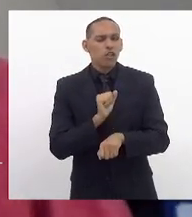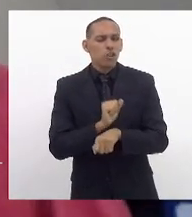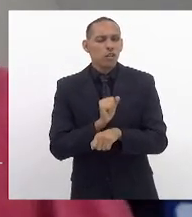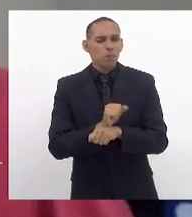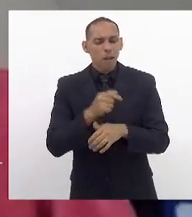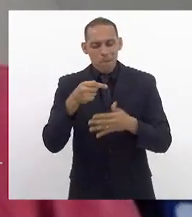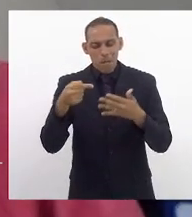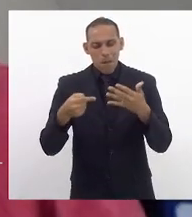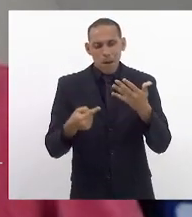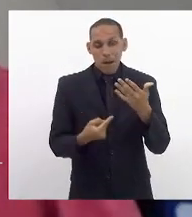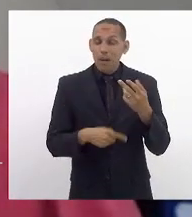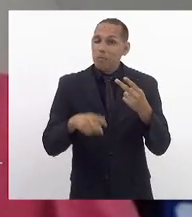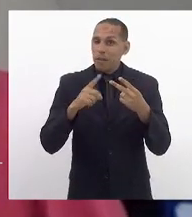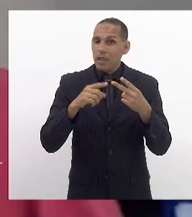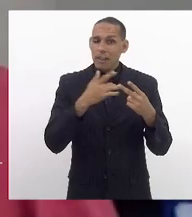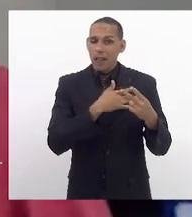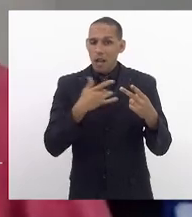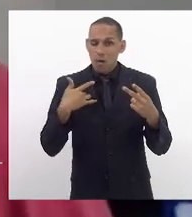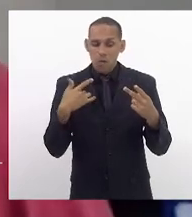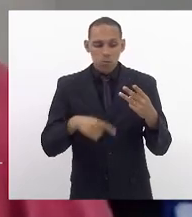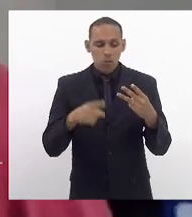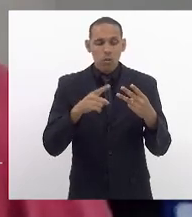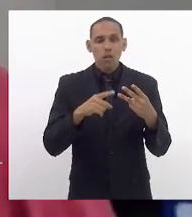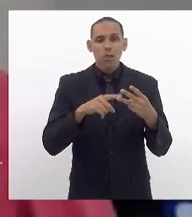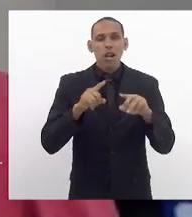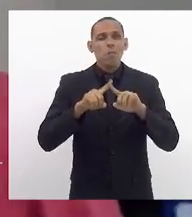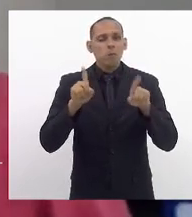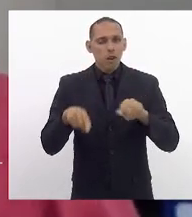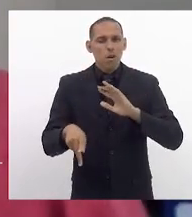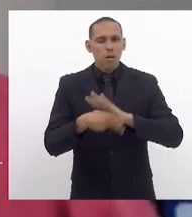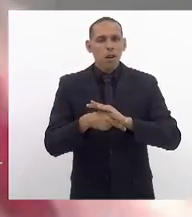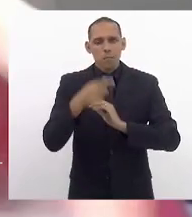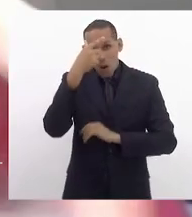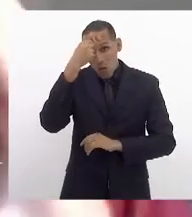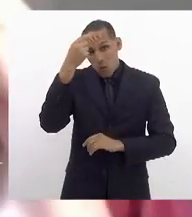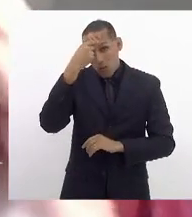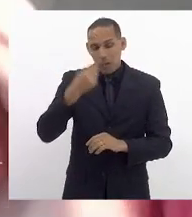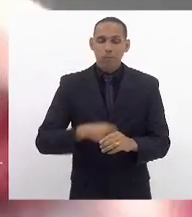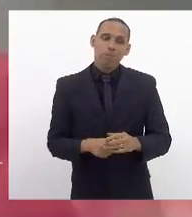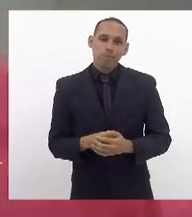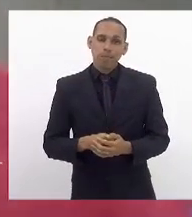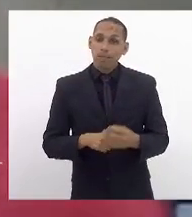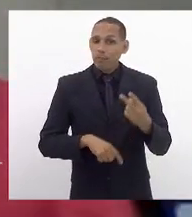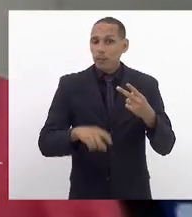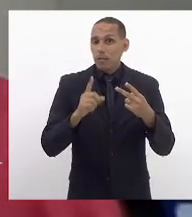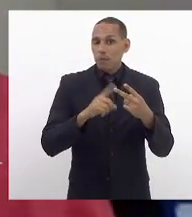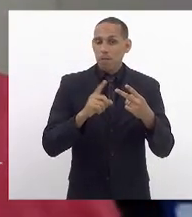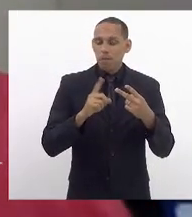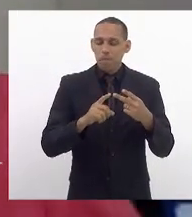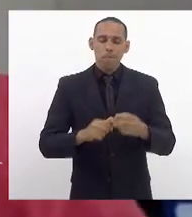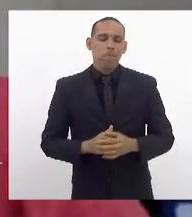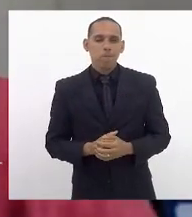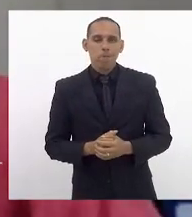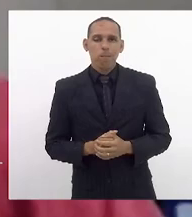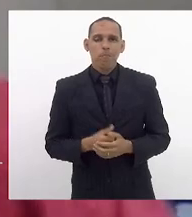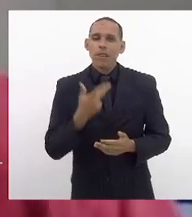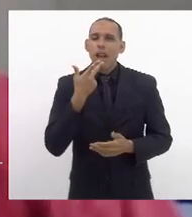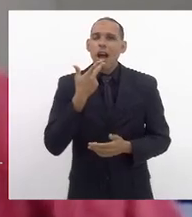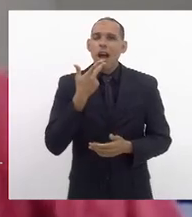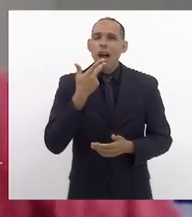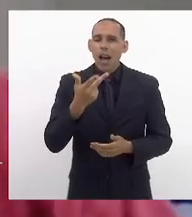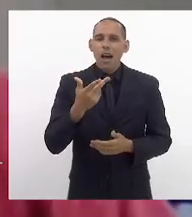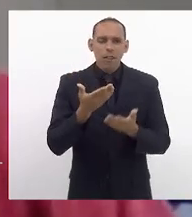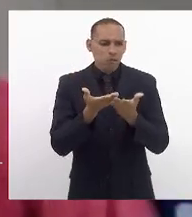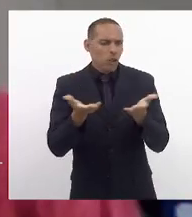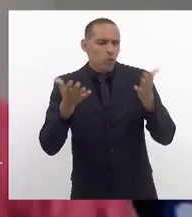a saúde e os profissionais das universidades, como eu destaquei. Em segundo lugar, presidente, eu quero dialogar com todos que estão presentes